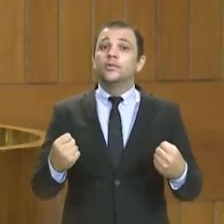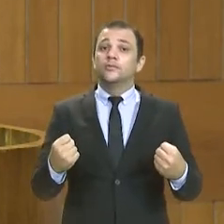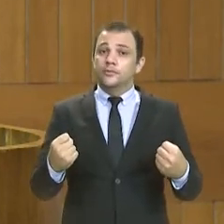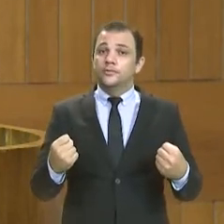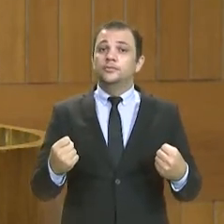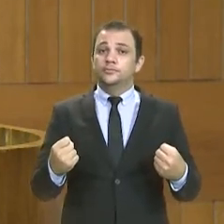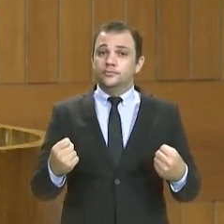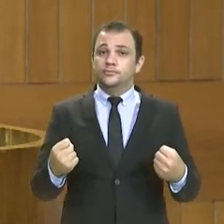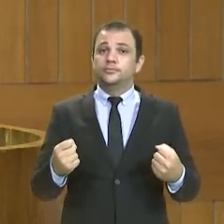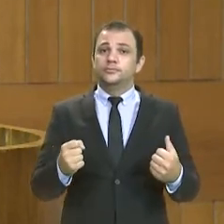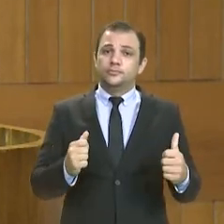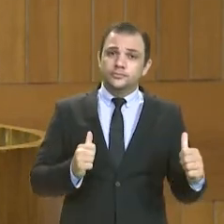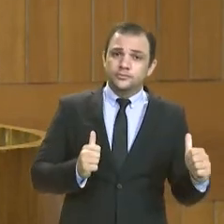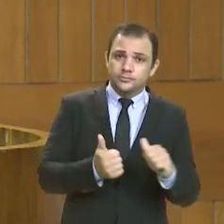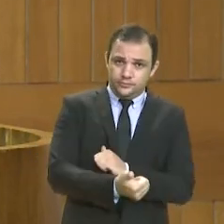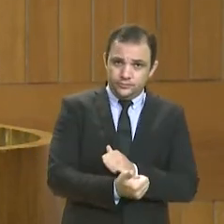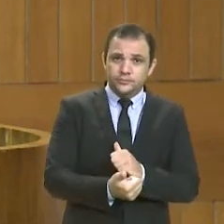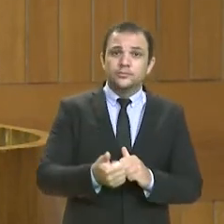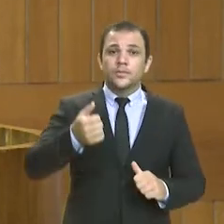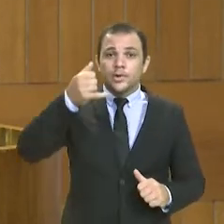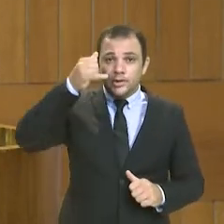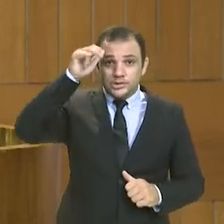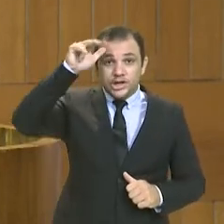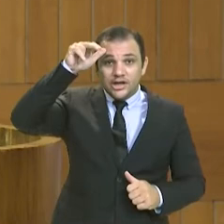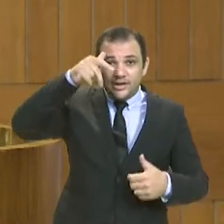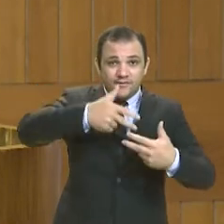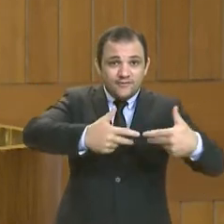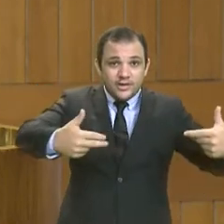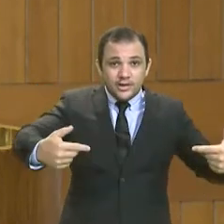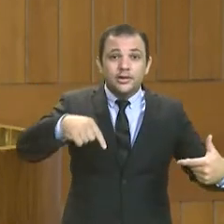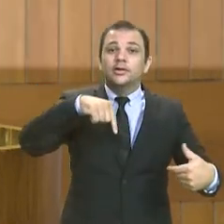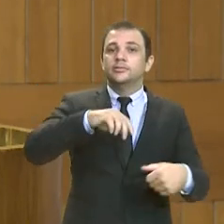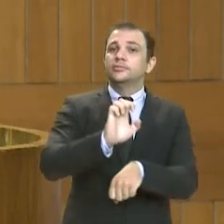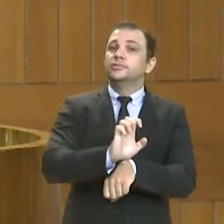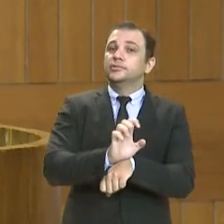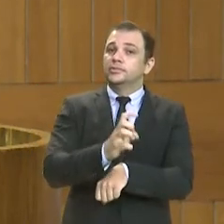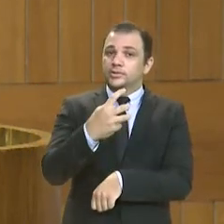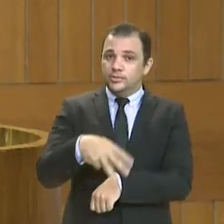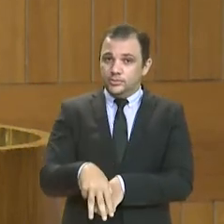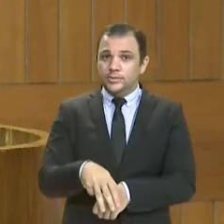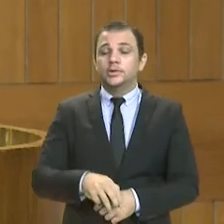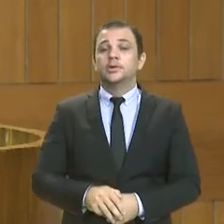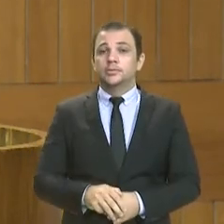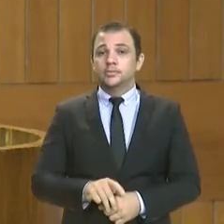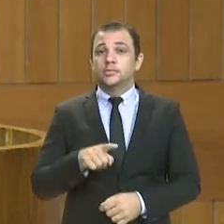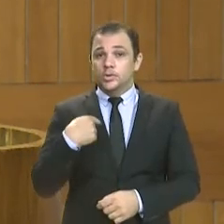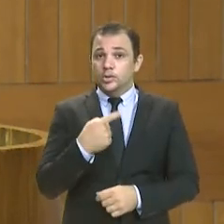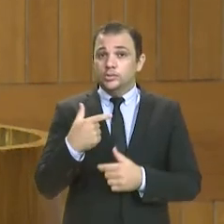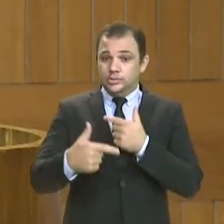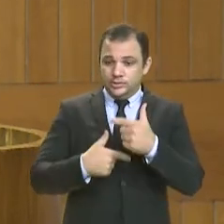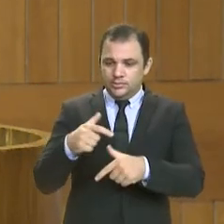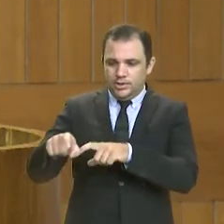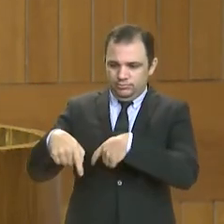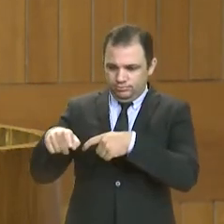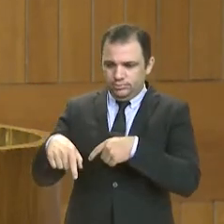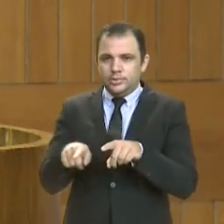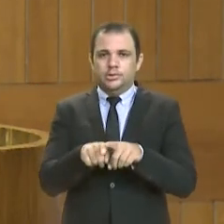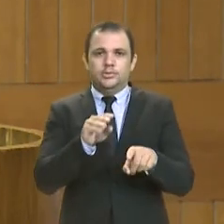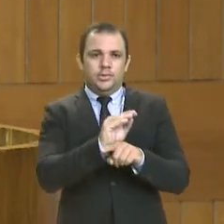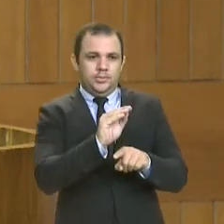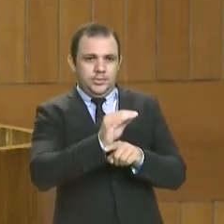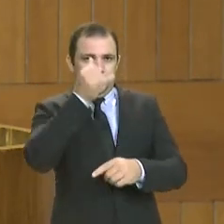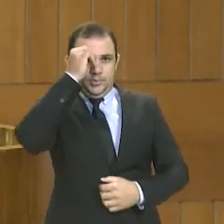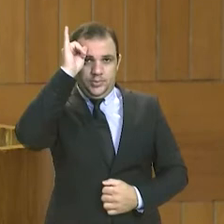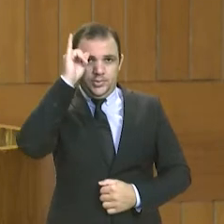os esportes equestres no estado do Maranhão. Nós mexemos com a agropecuária, como aqui muitos deputados...